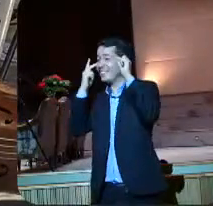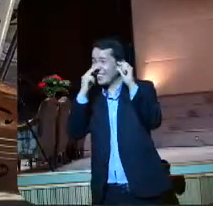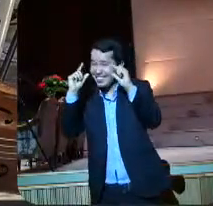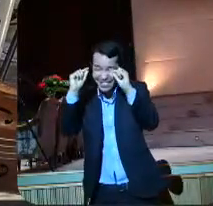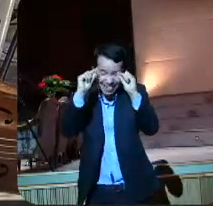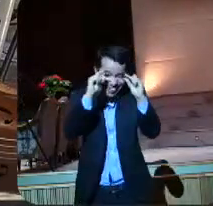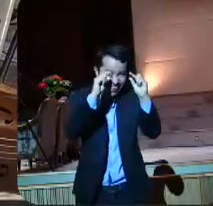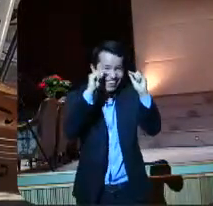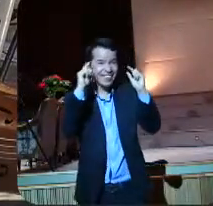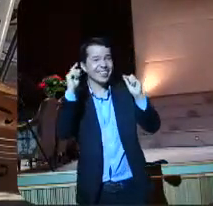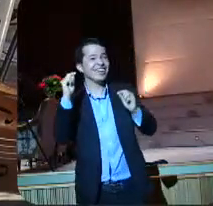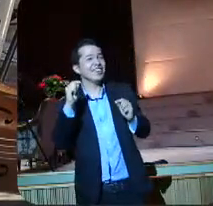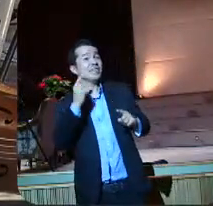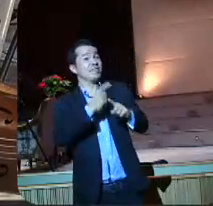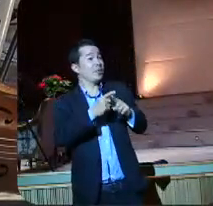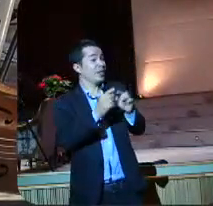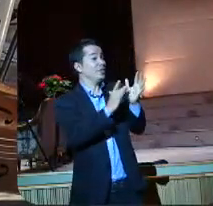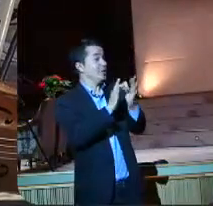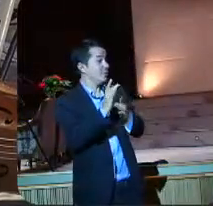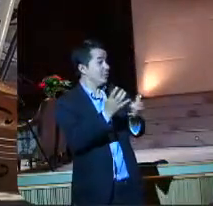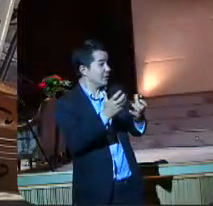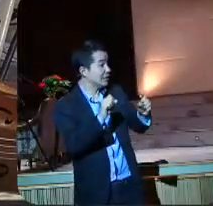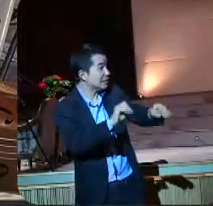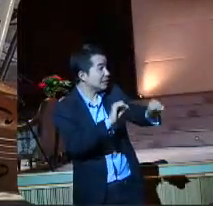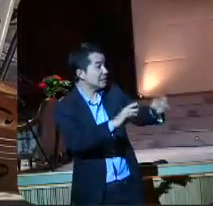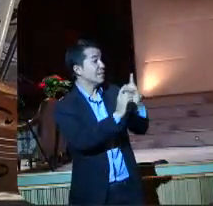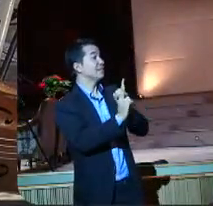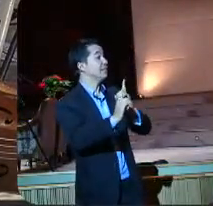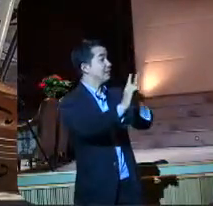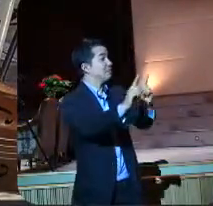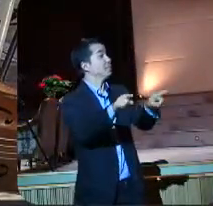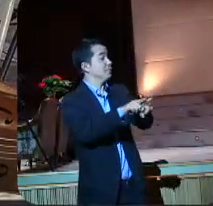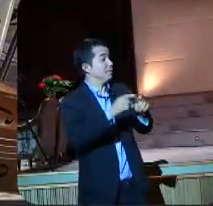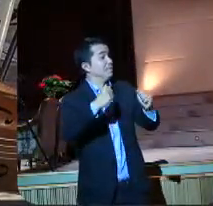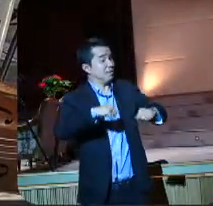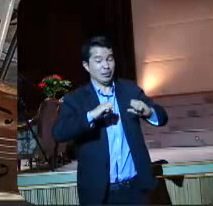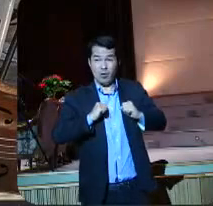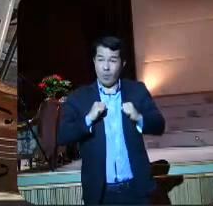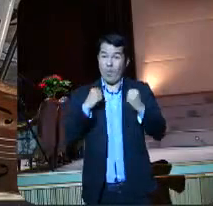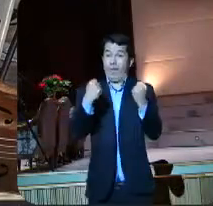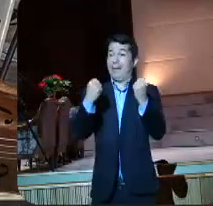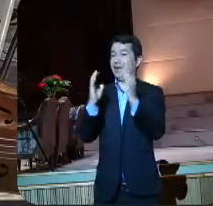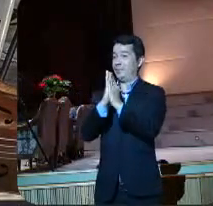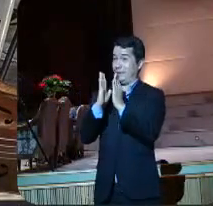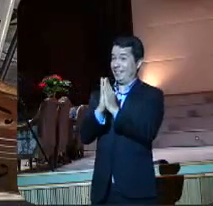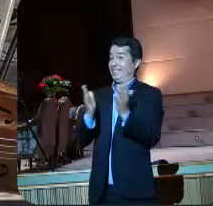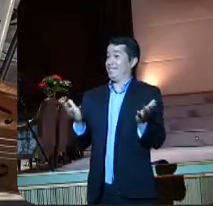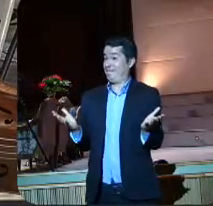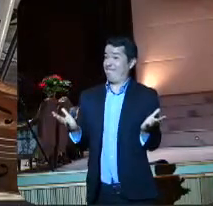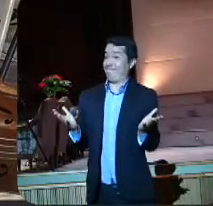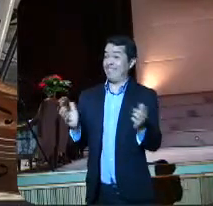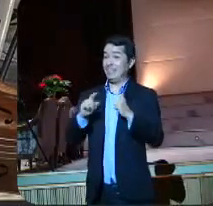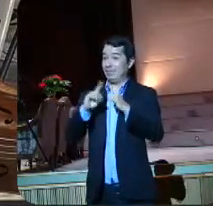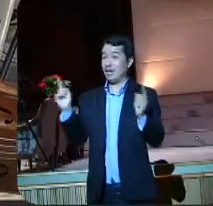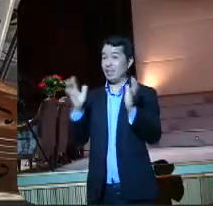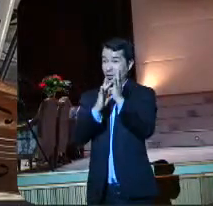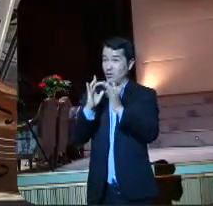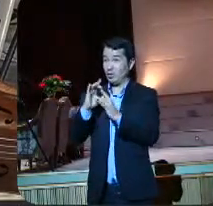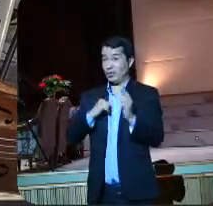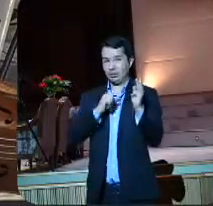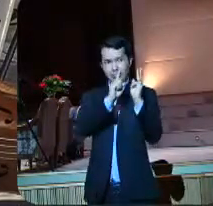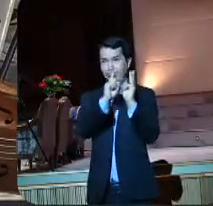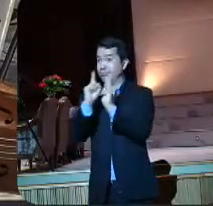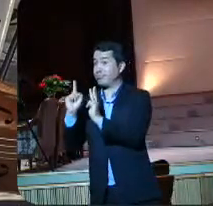eles se preparassem para aquilo que ia acontecer. E é interessante que Jesus leva consigo todos